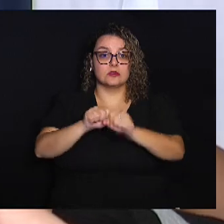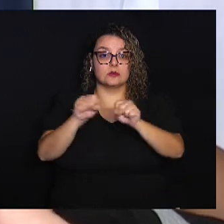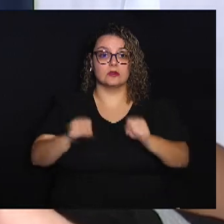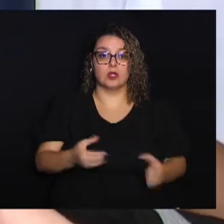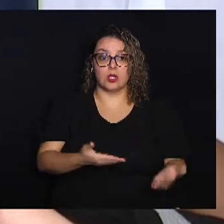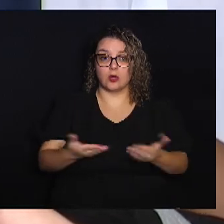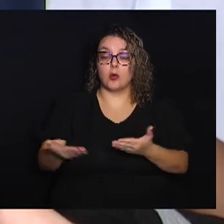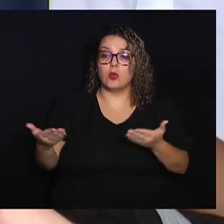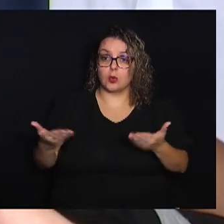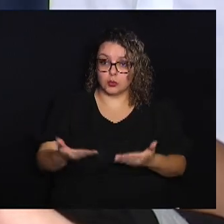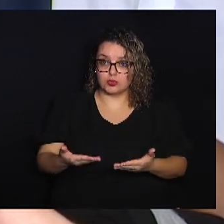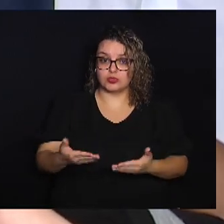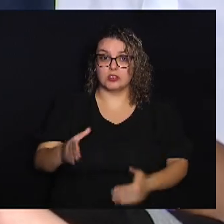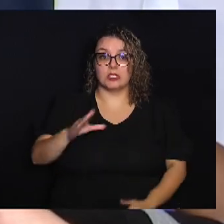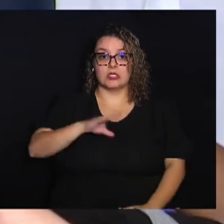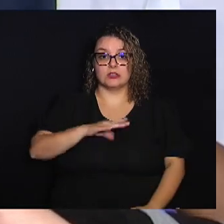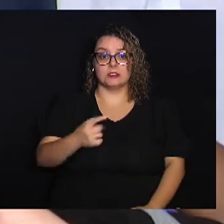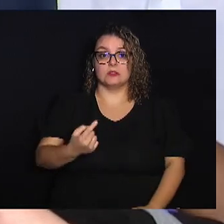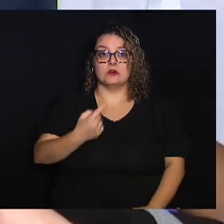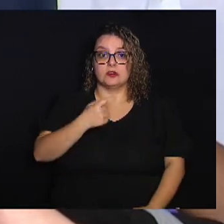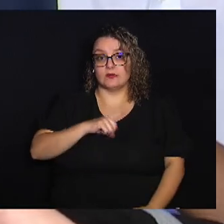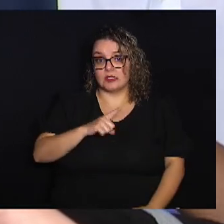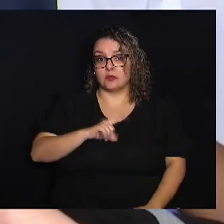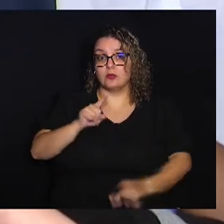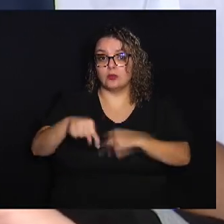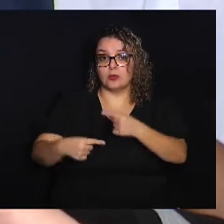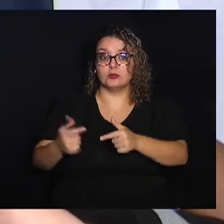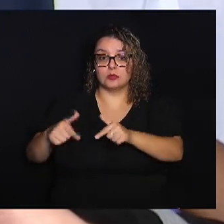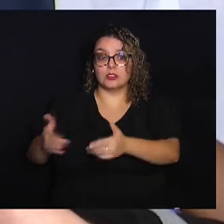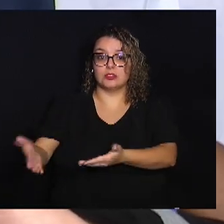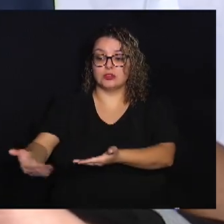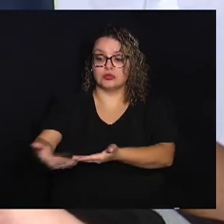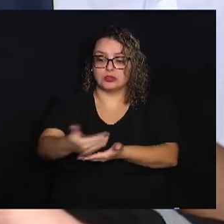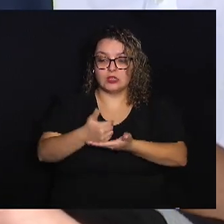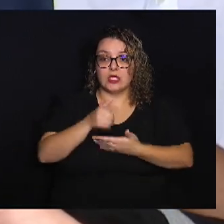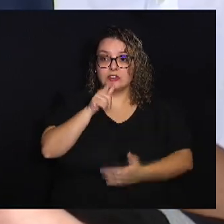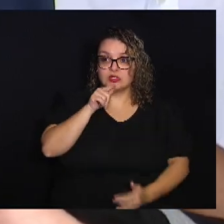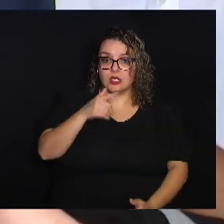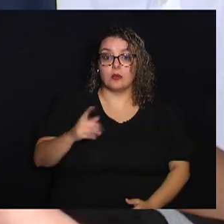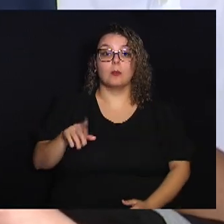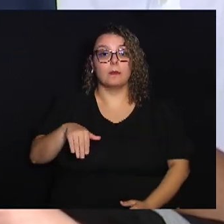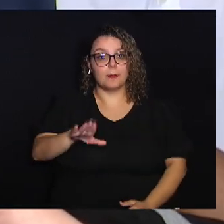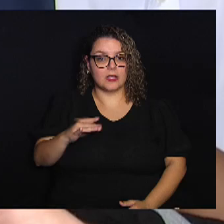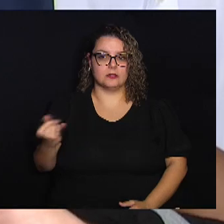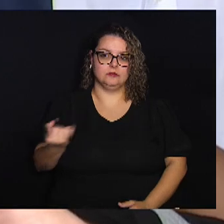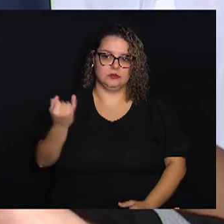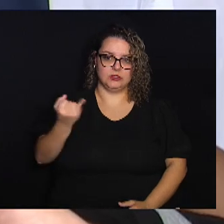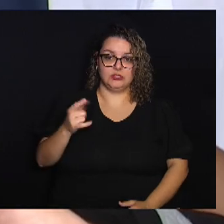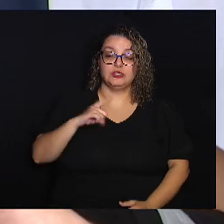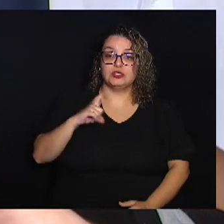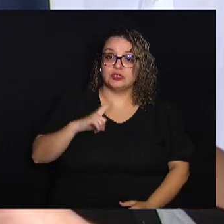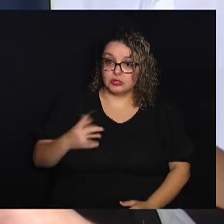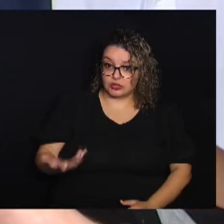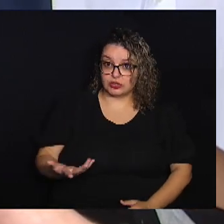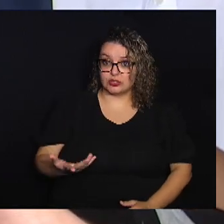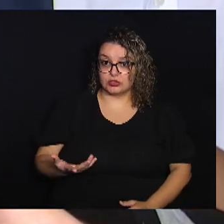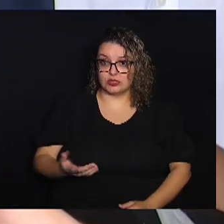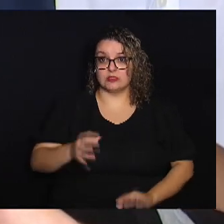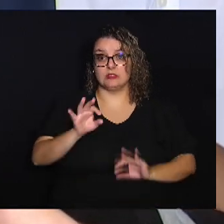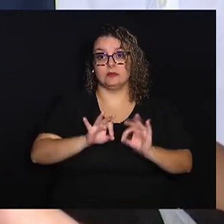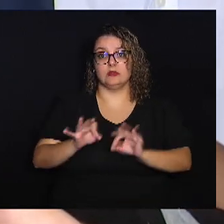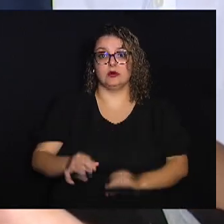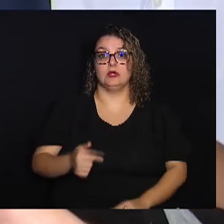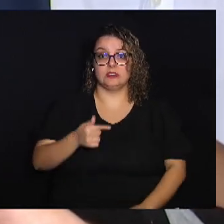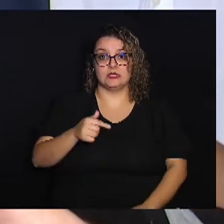apresentar hoje, a cidade vai ter um outro ponto de captação muito importante. Nós teremos aí nesse projeto